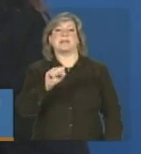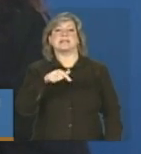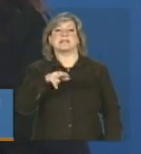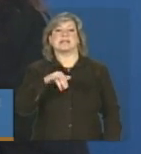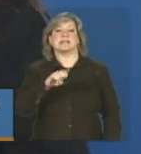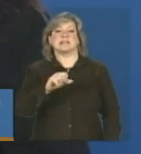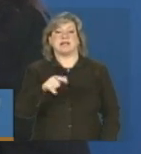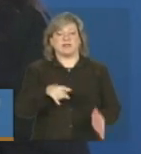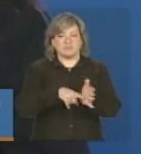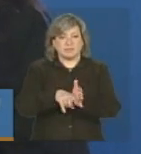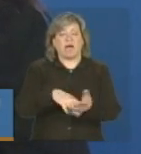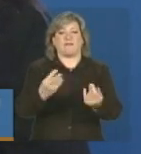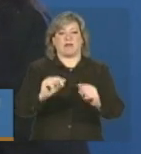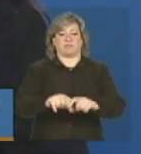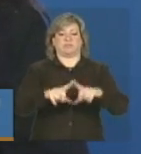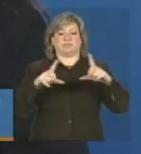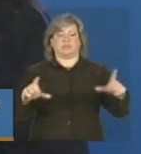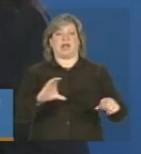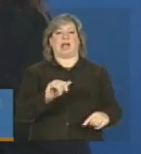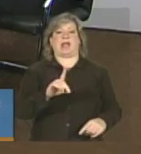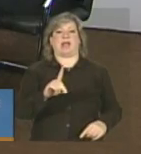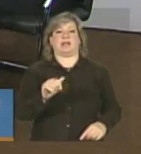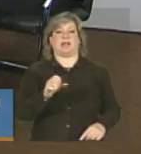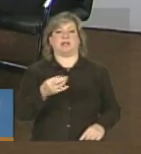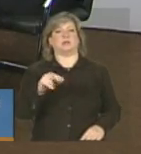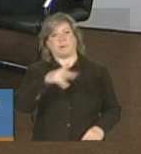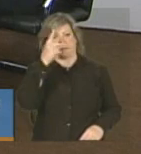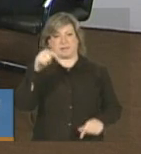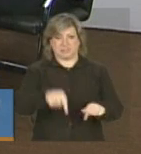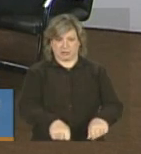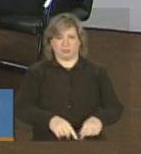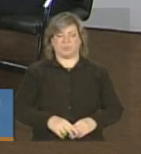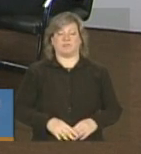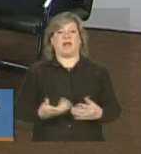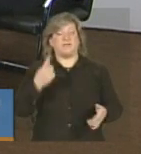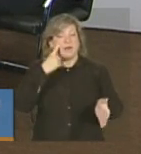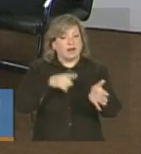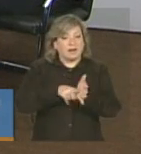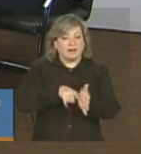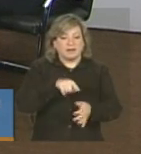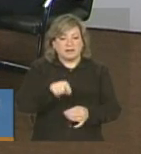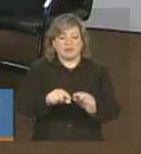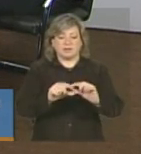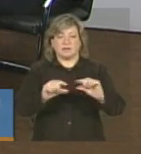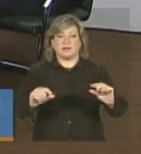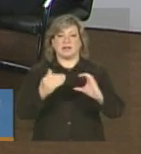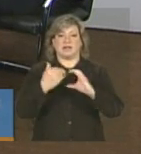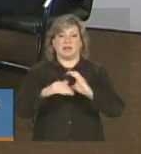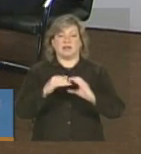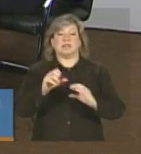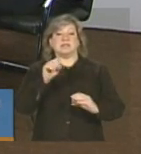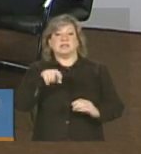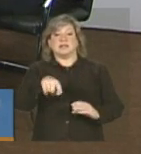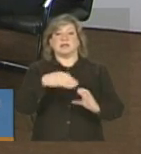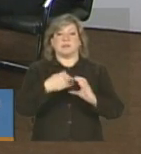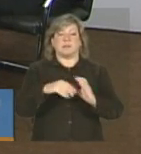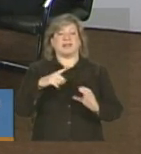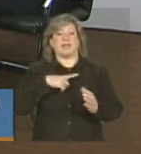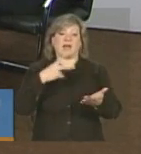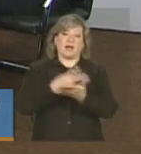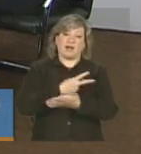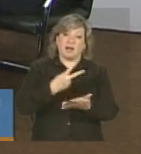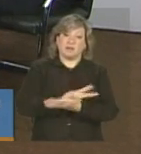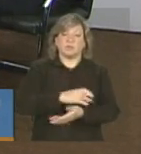aparecer o cadastro, então, da pessoa. E aí, verifique lá no campo e-mail, se o e-mail está